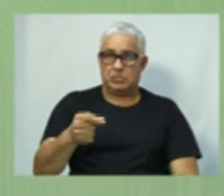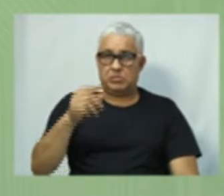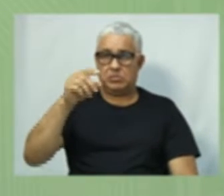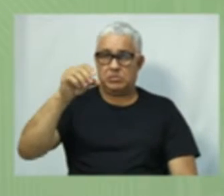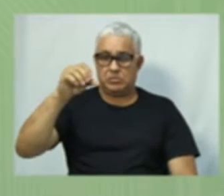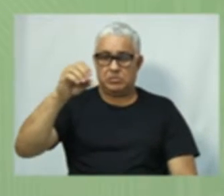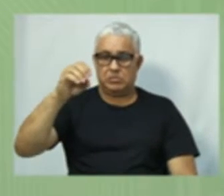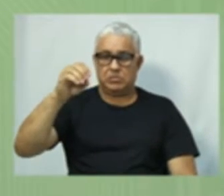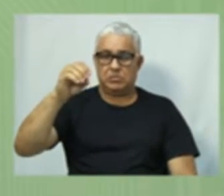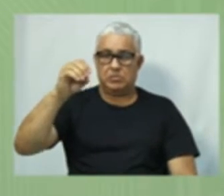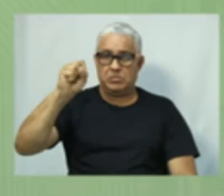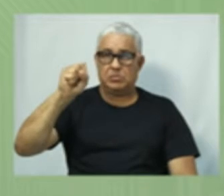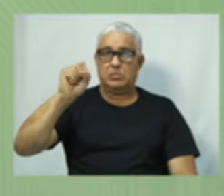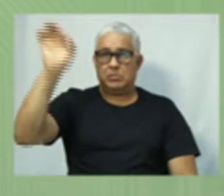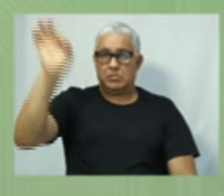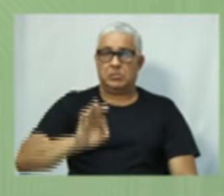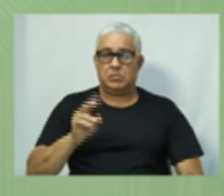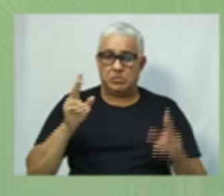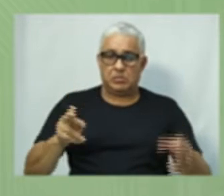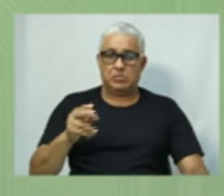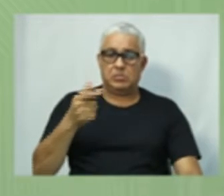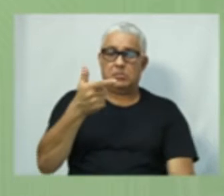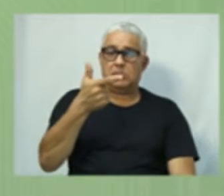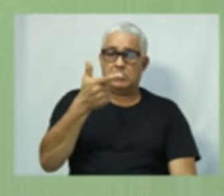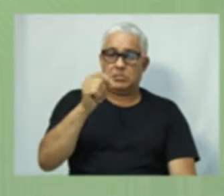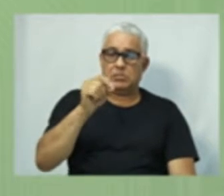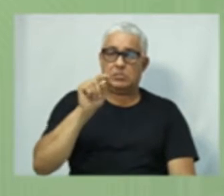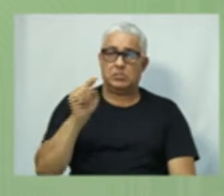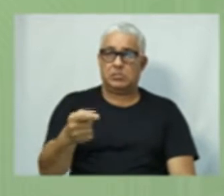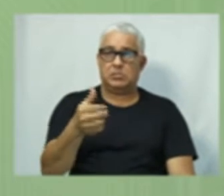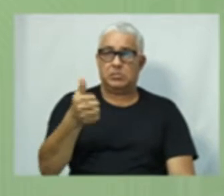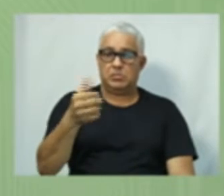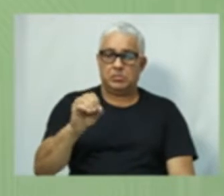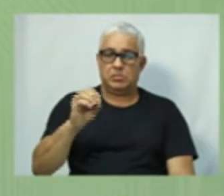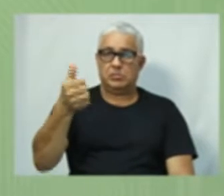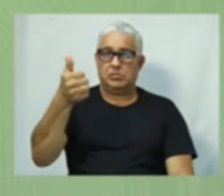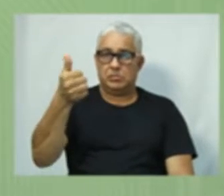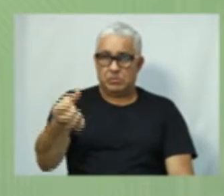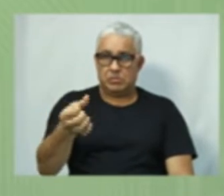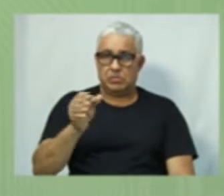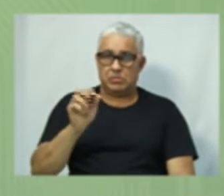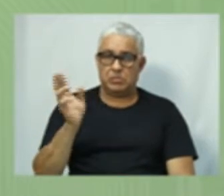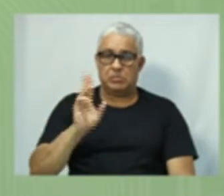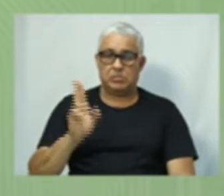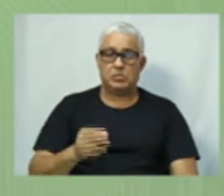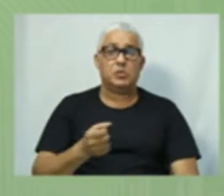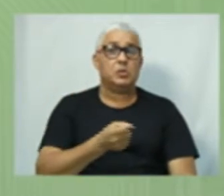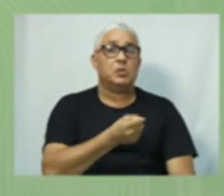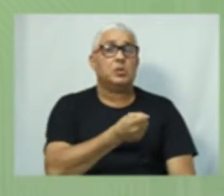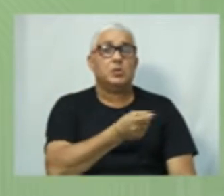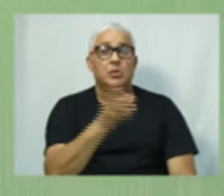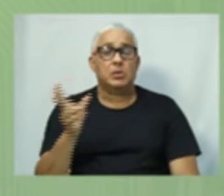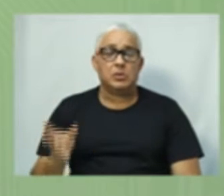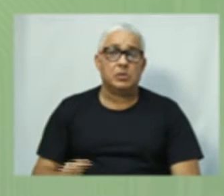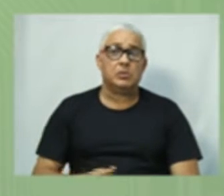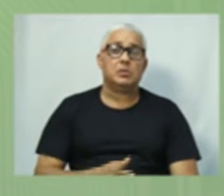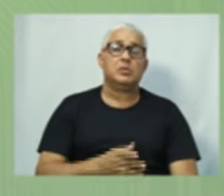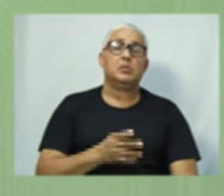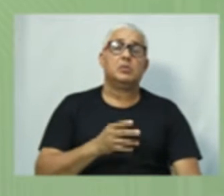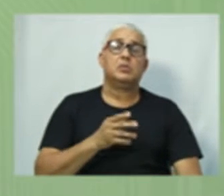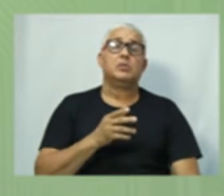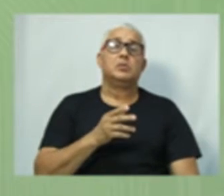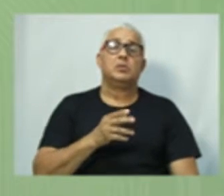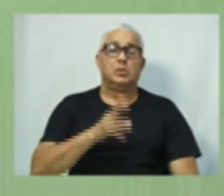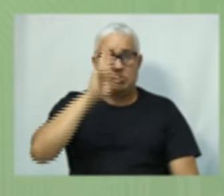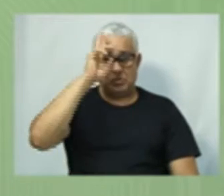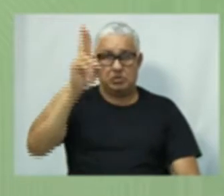a 20.016 reais. Quanto que esse empregado vai ter que pagar de INSS, o empregador vai ter que pagar de INSS